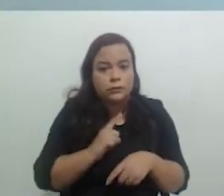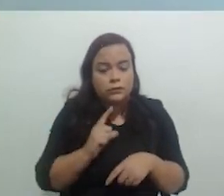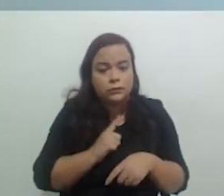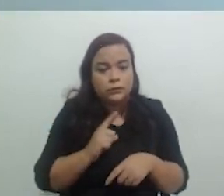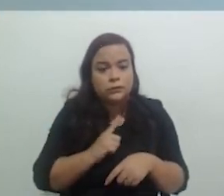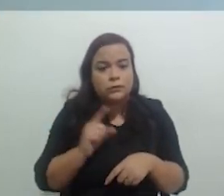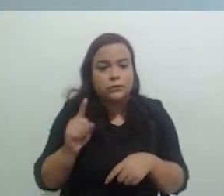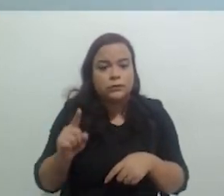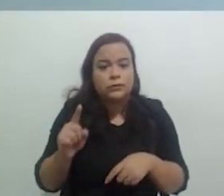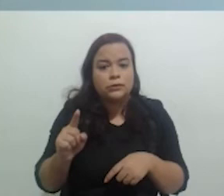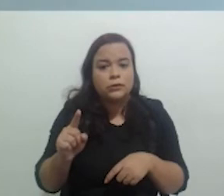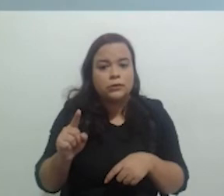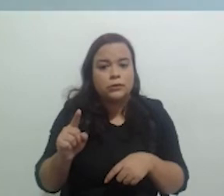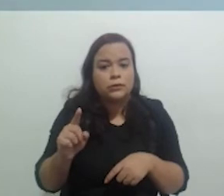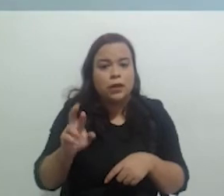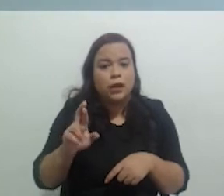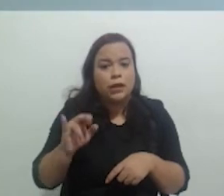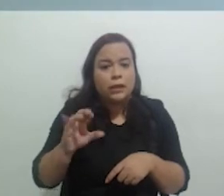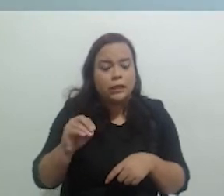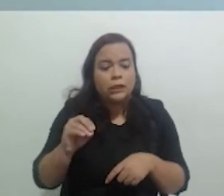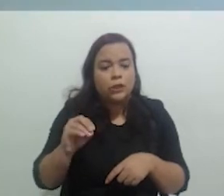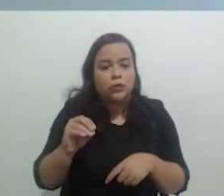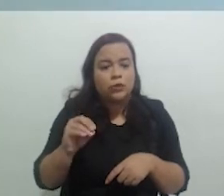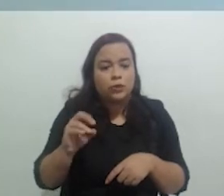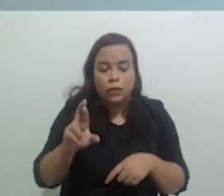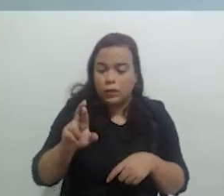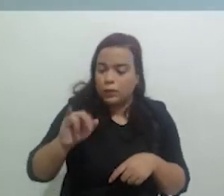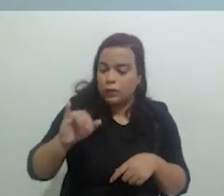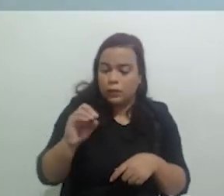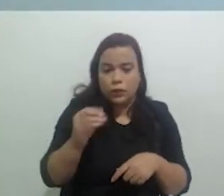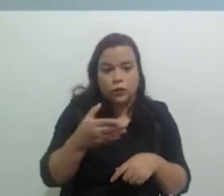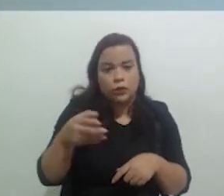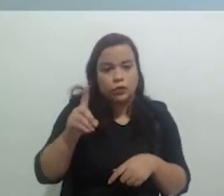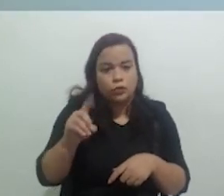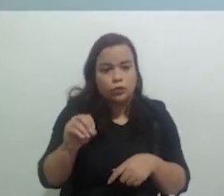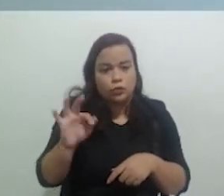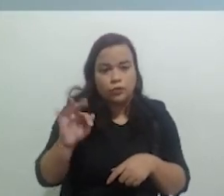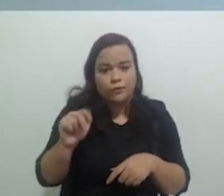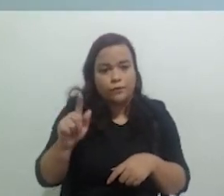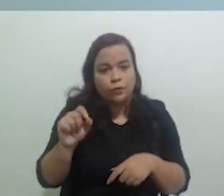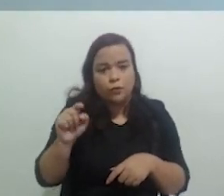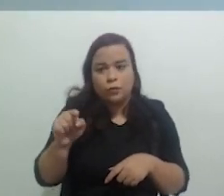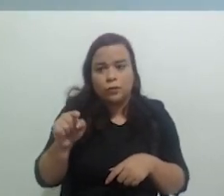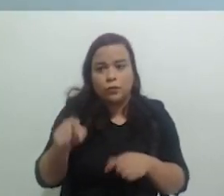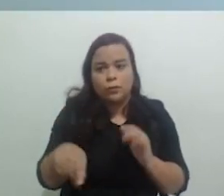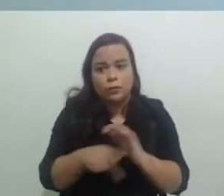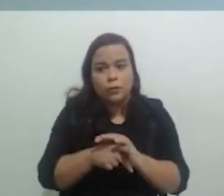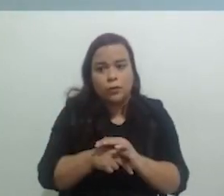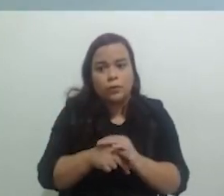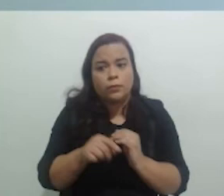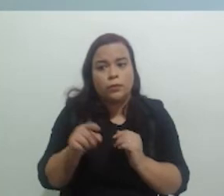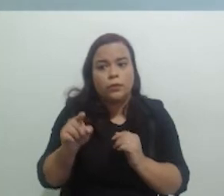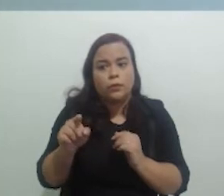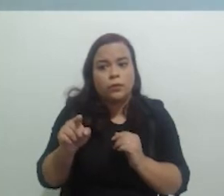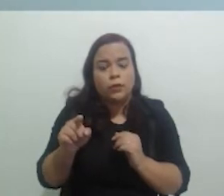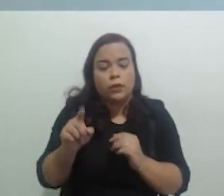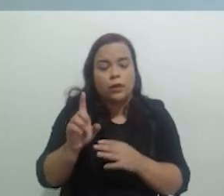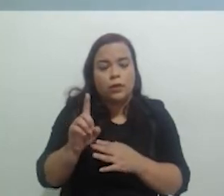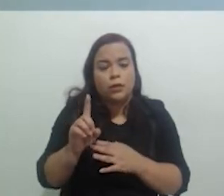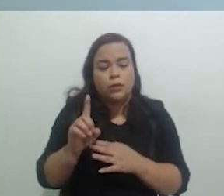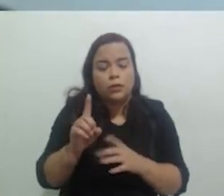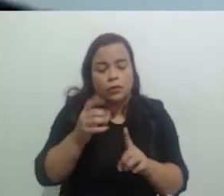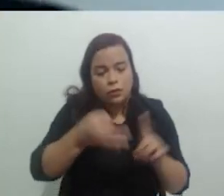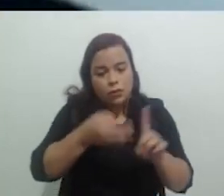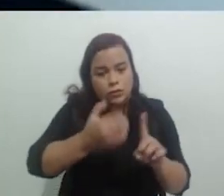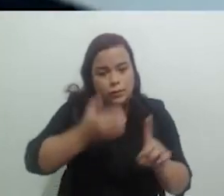Touros, que foi um ato da presidência do desembargador João e do desembargador Amauri. E esse